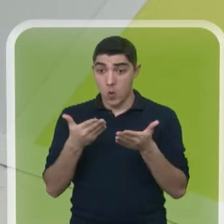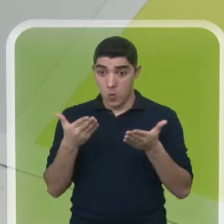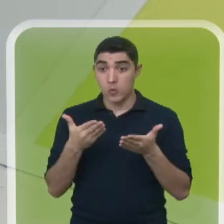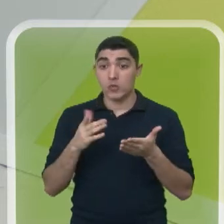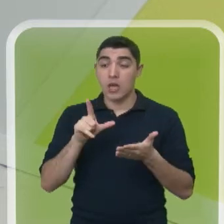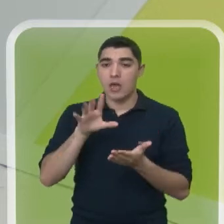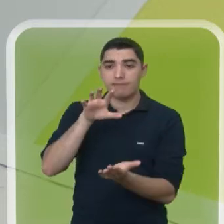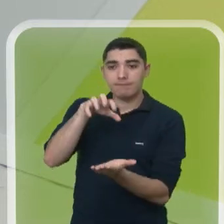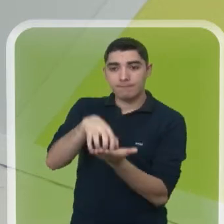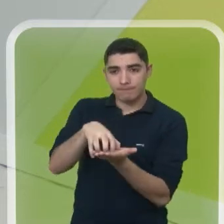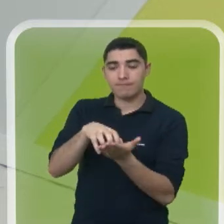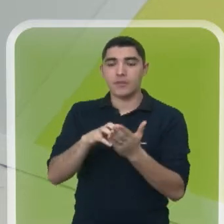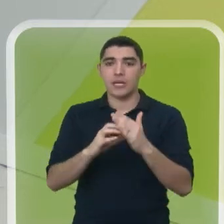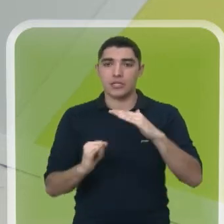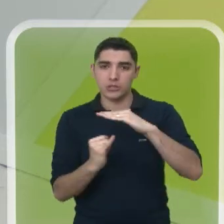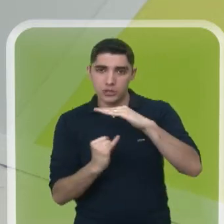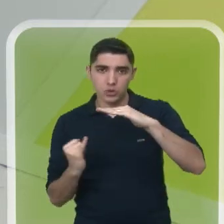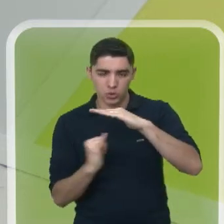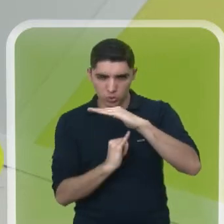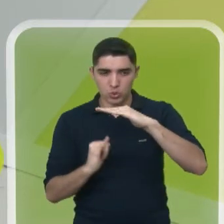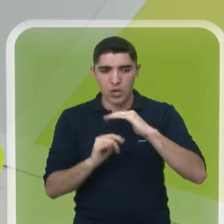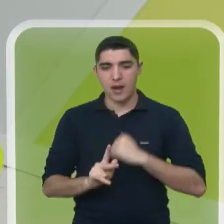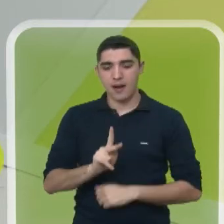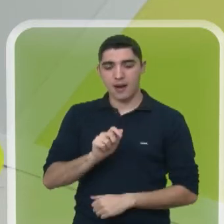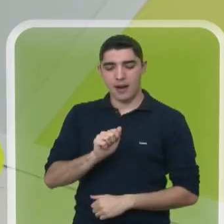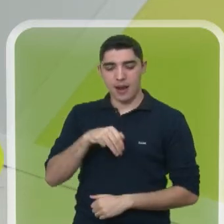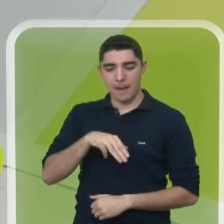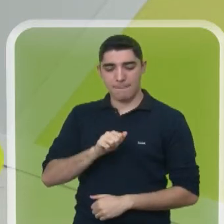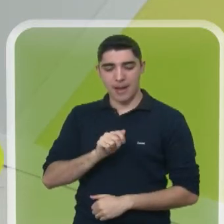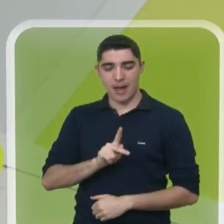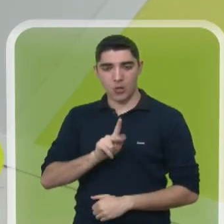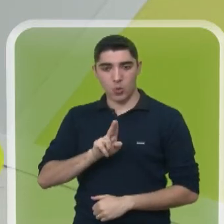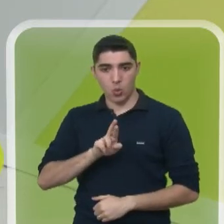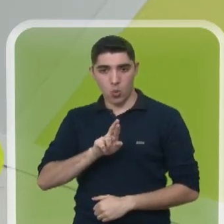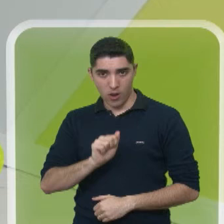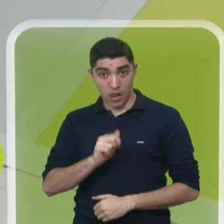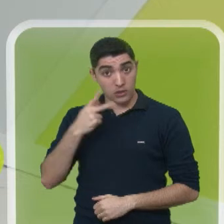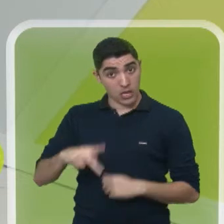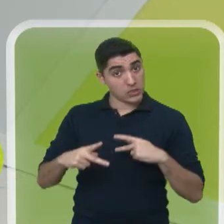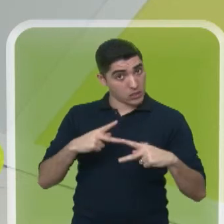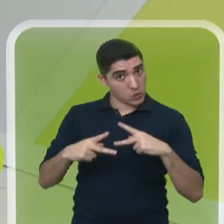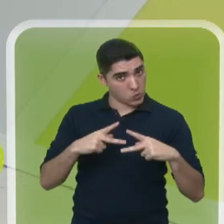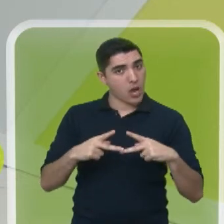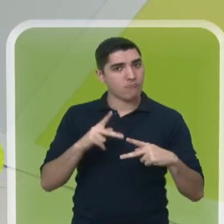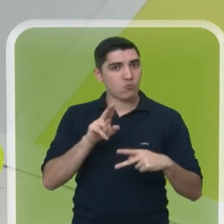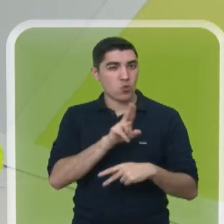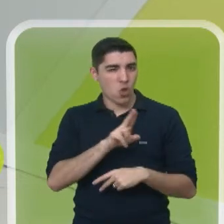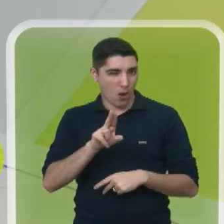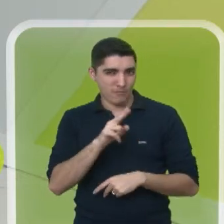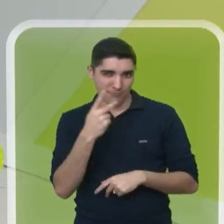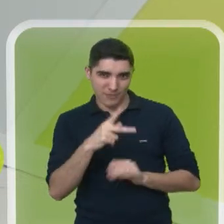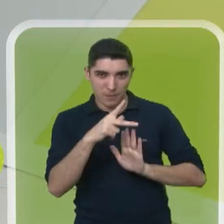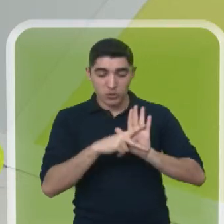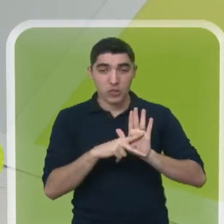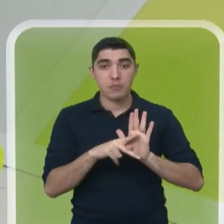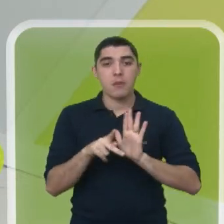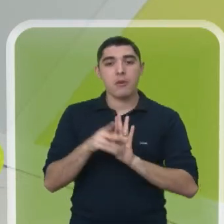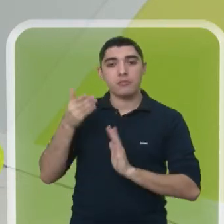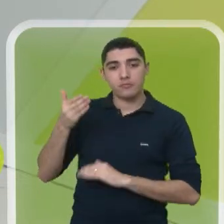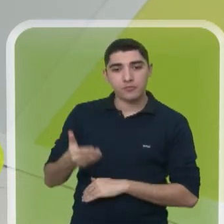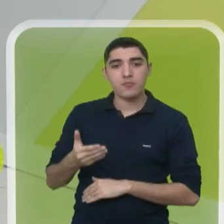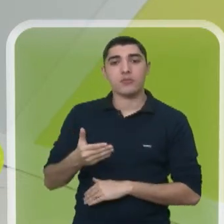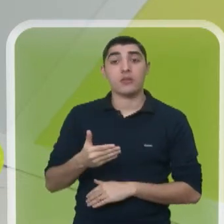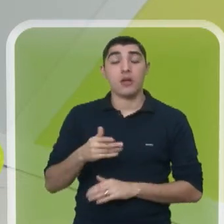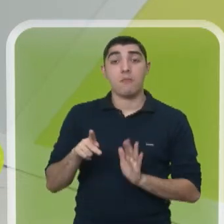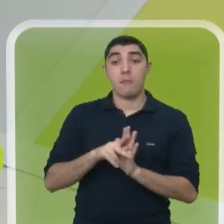o Instituto Kamakura aqui de São José dos Campos, que através da força de vontade do Sensei Flávio, que ensina judô